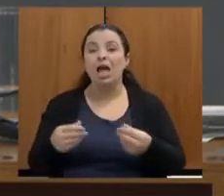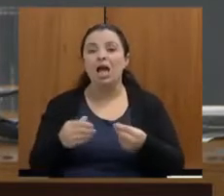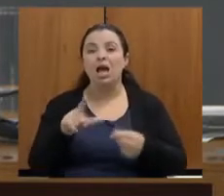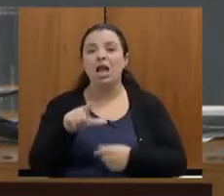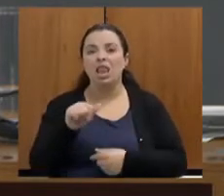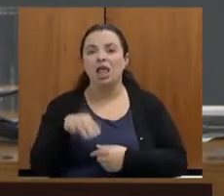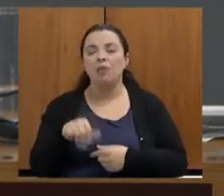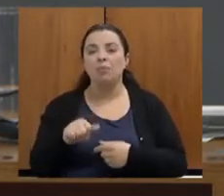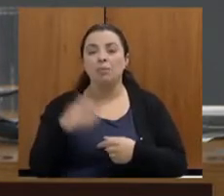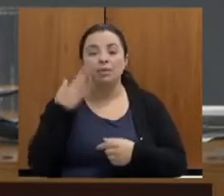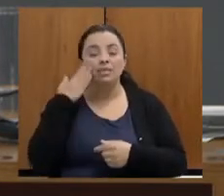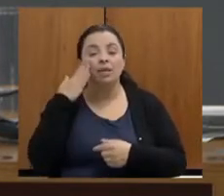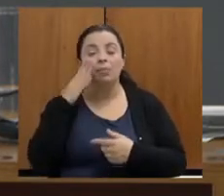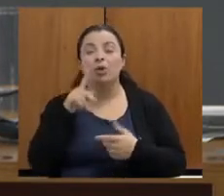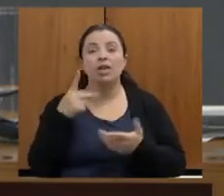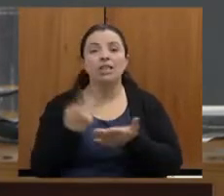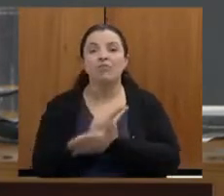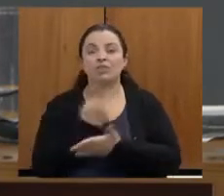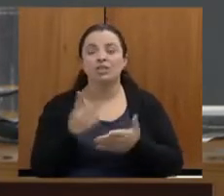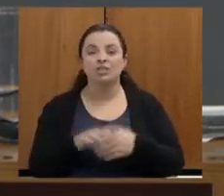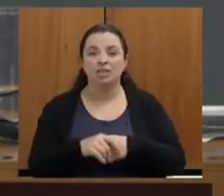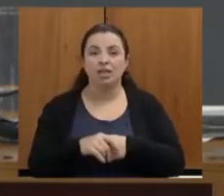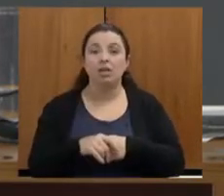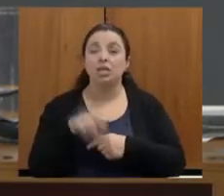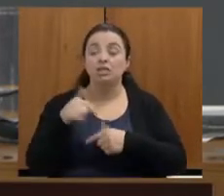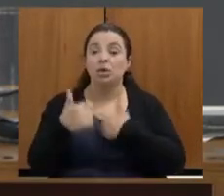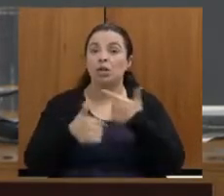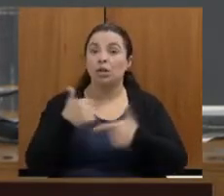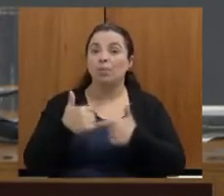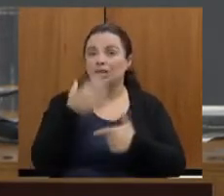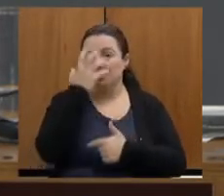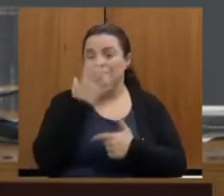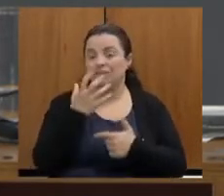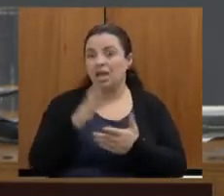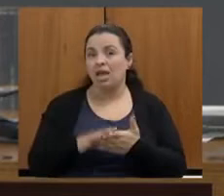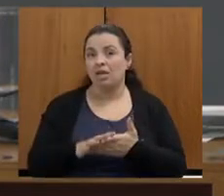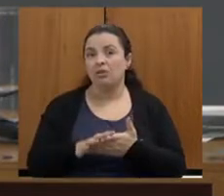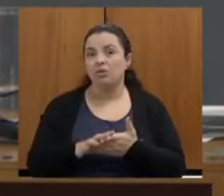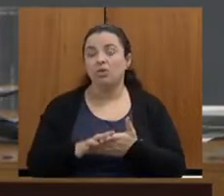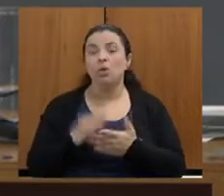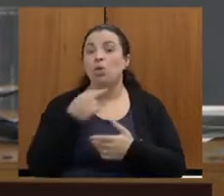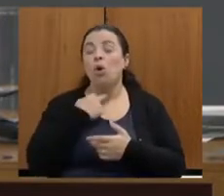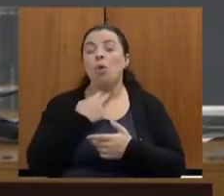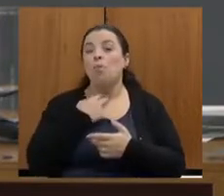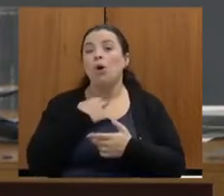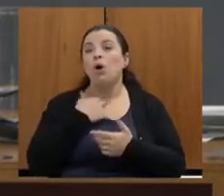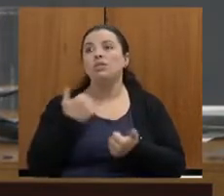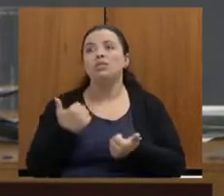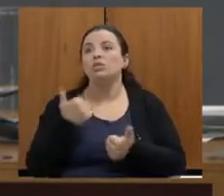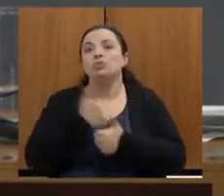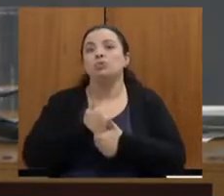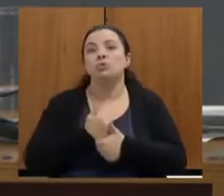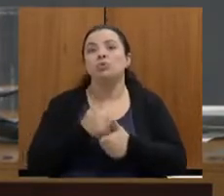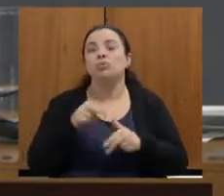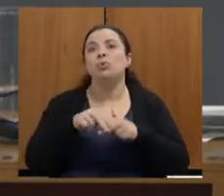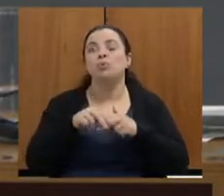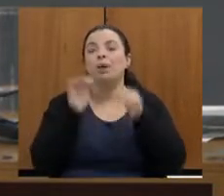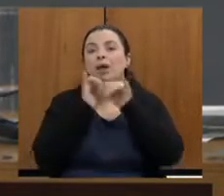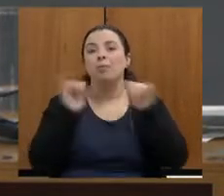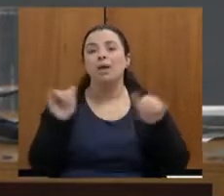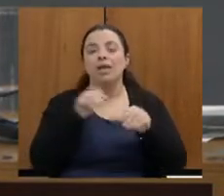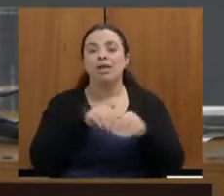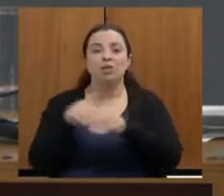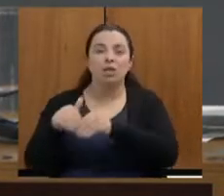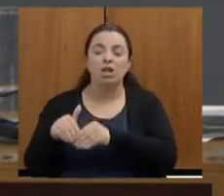fato que estava acontecendo Então esse é um trabalho sério ele não pode ser substituída agora por o eleitor eira de